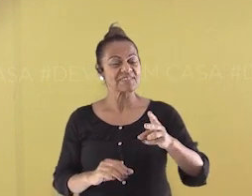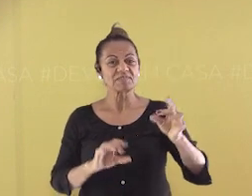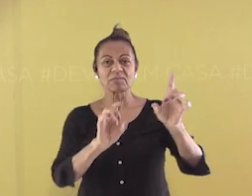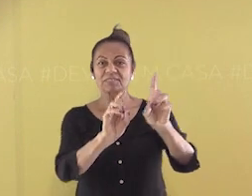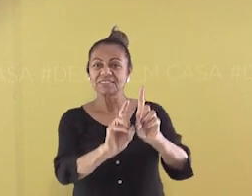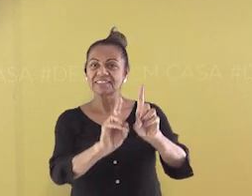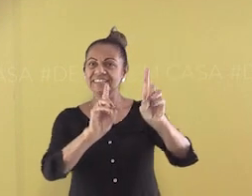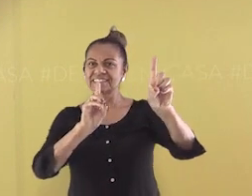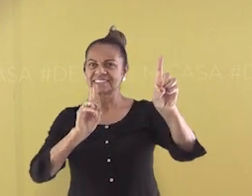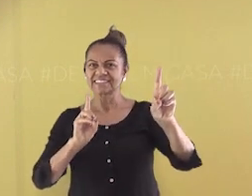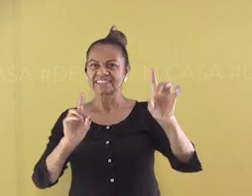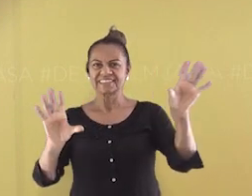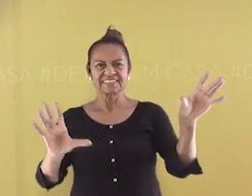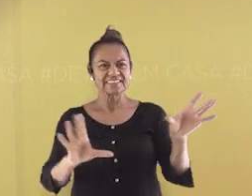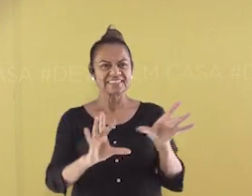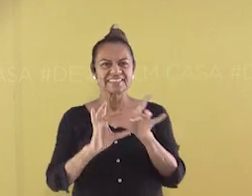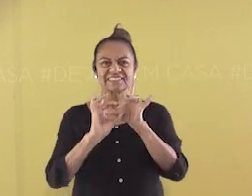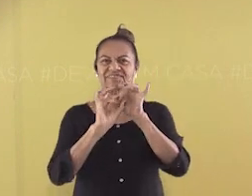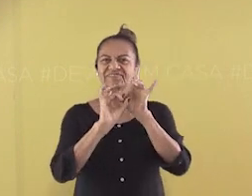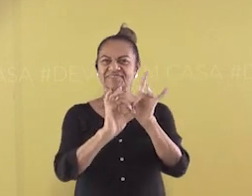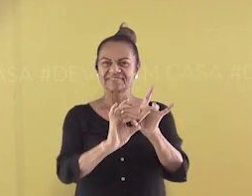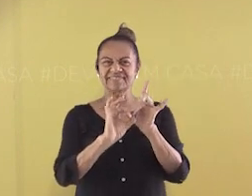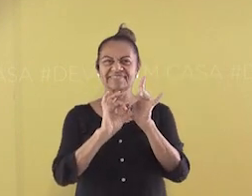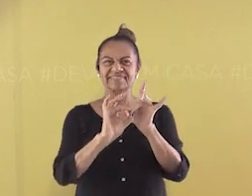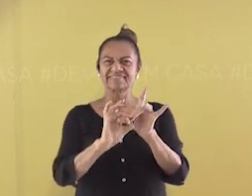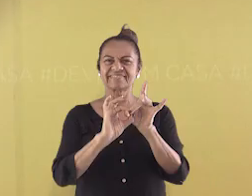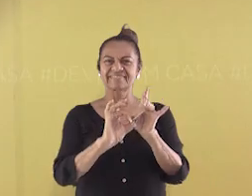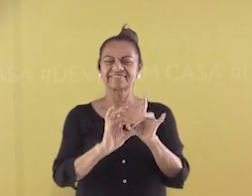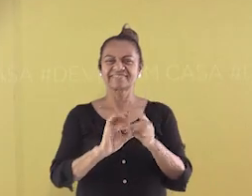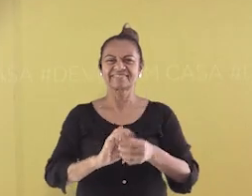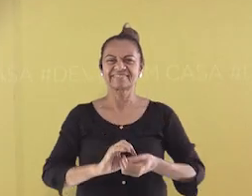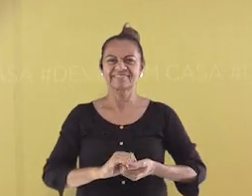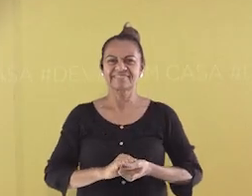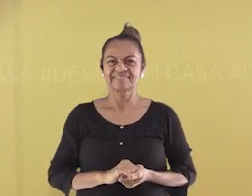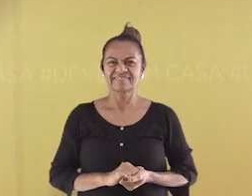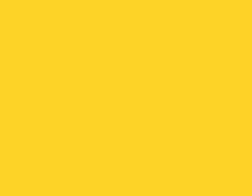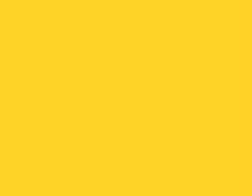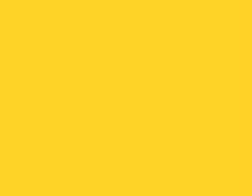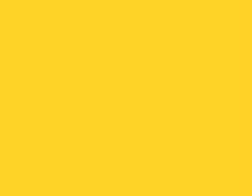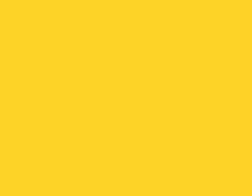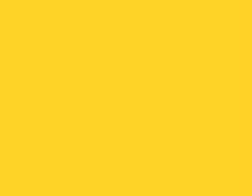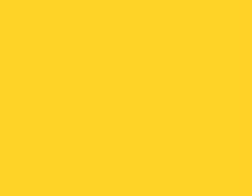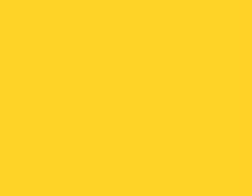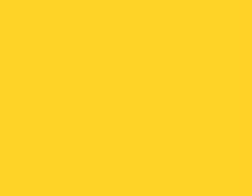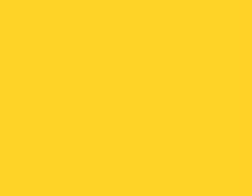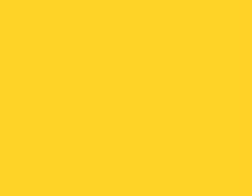não se esqueçam, mesmo distantes, estamos juntos. Tchau, pessoal!